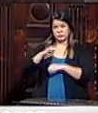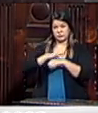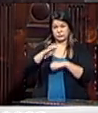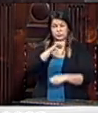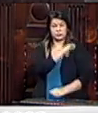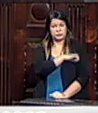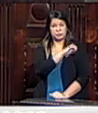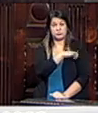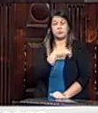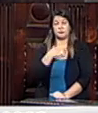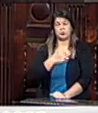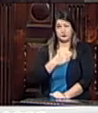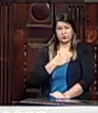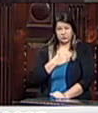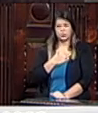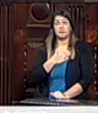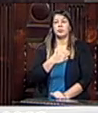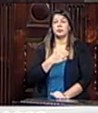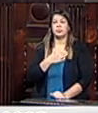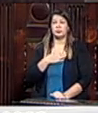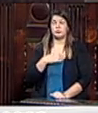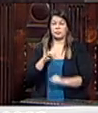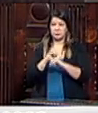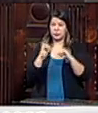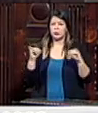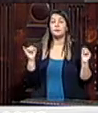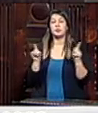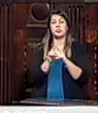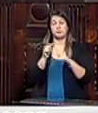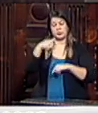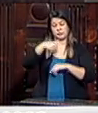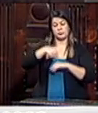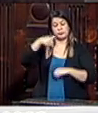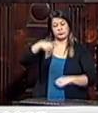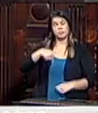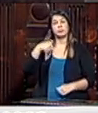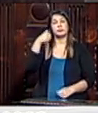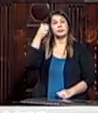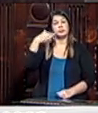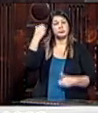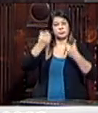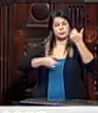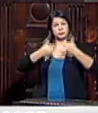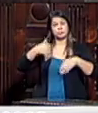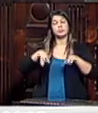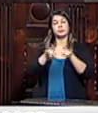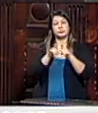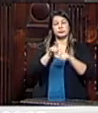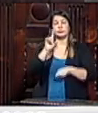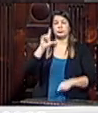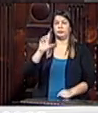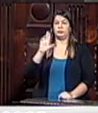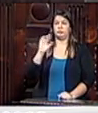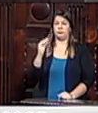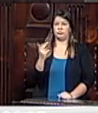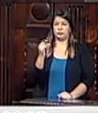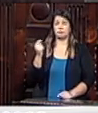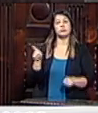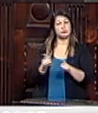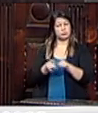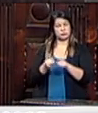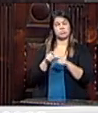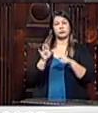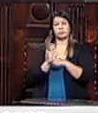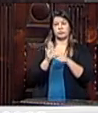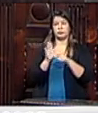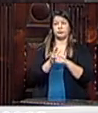eu publicamente, e aqui também o disse, e a deputada Lucinha também defendia essa posição, que